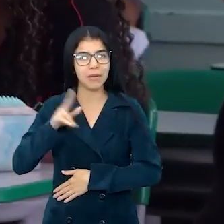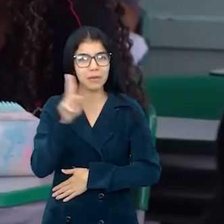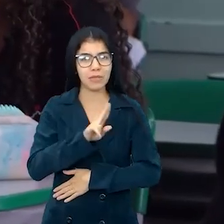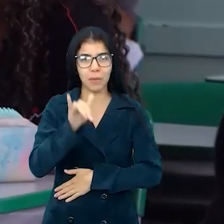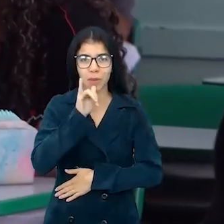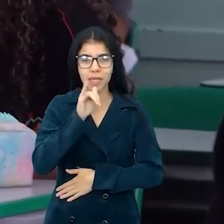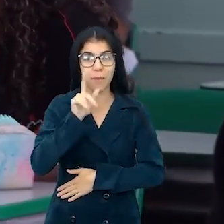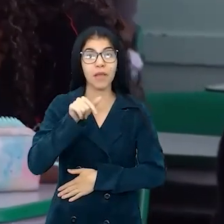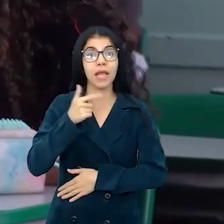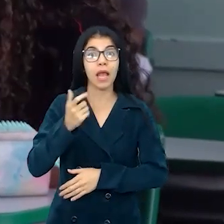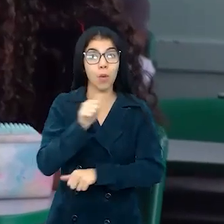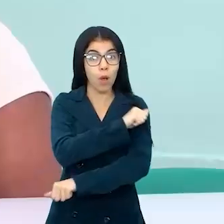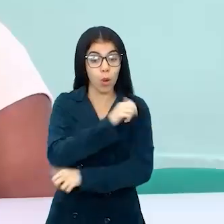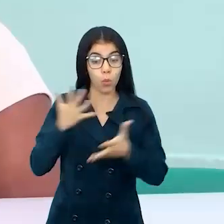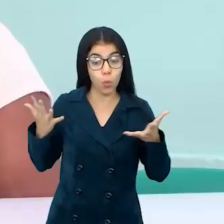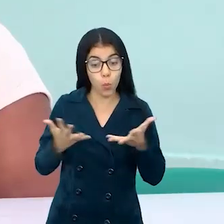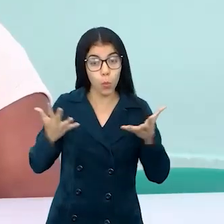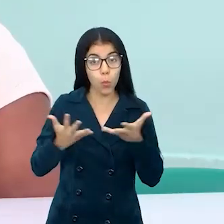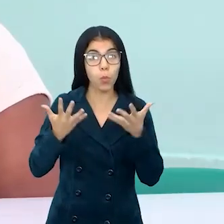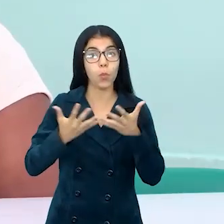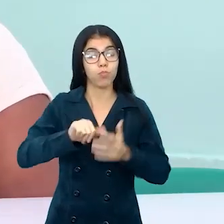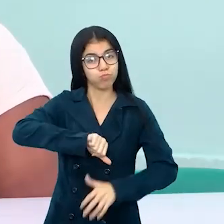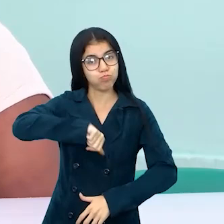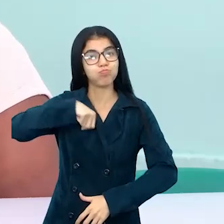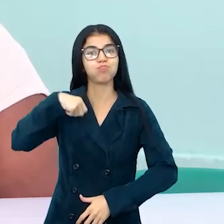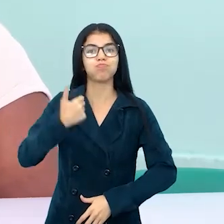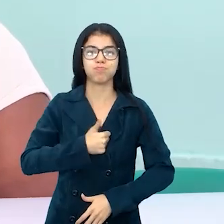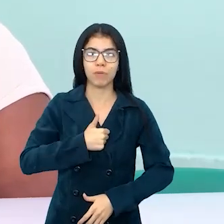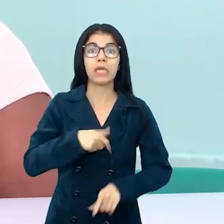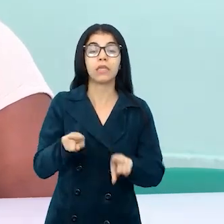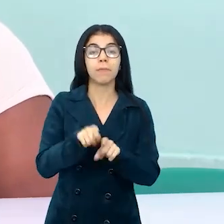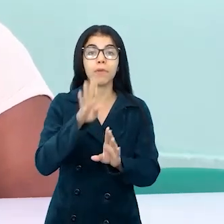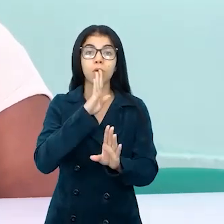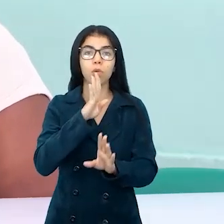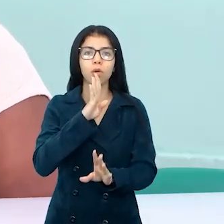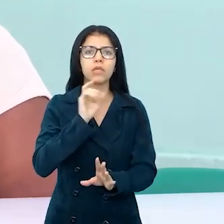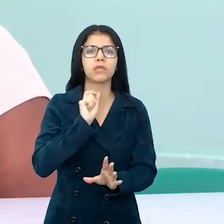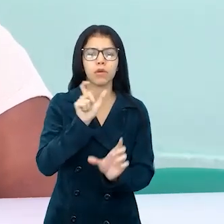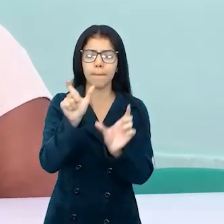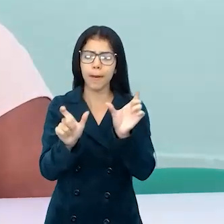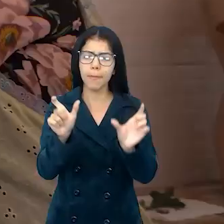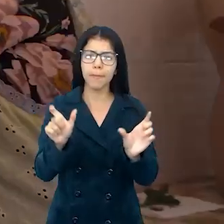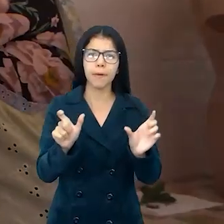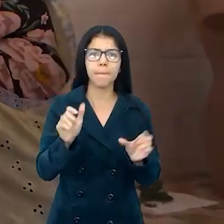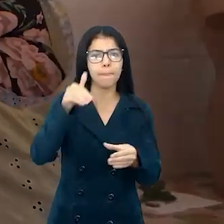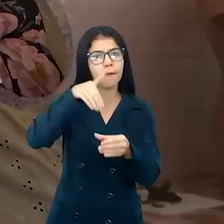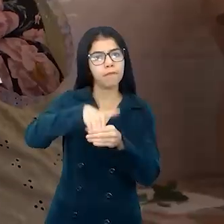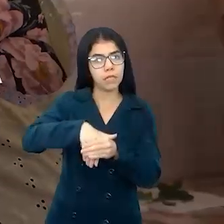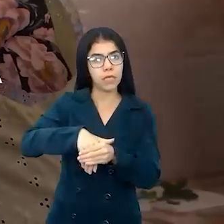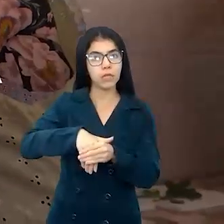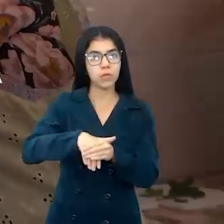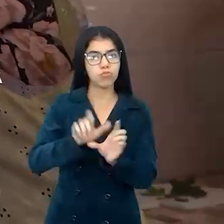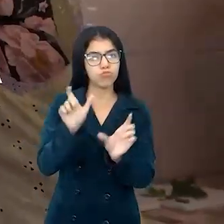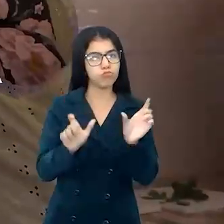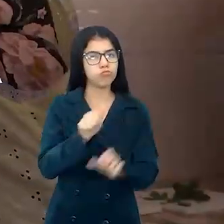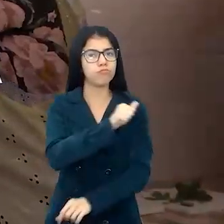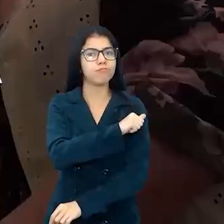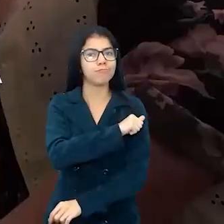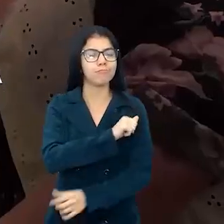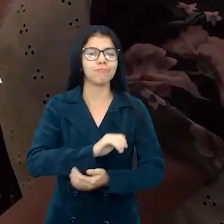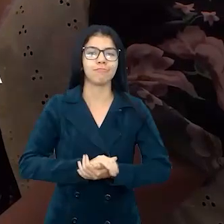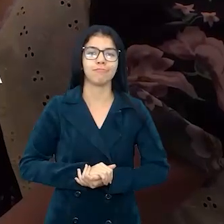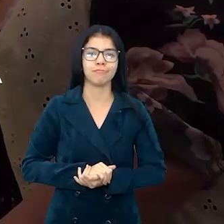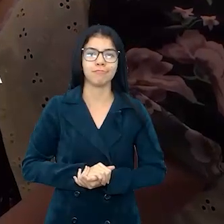levantar a autoestima dos meus alunos, procurar saber quem é o meu aluno, o humano que tem dentro dele.